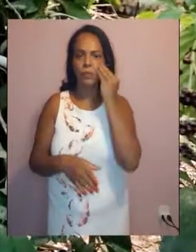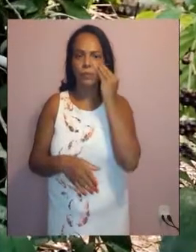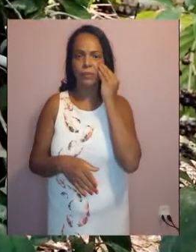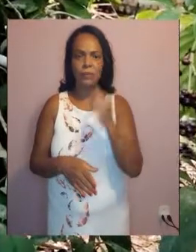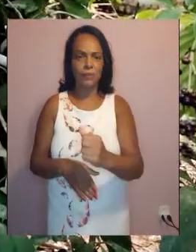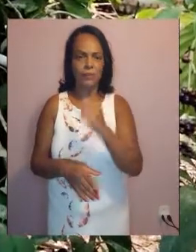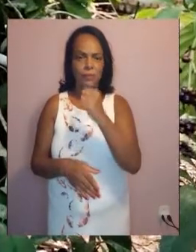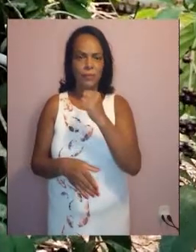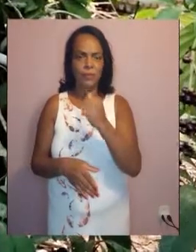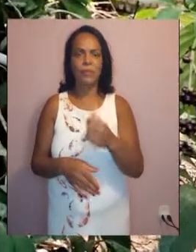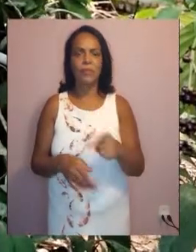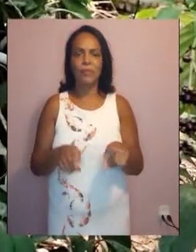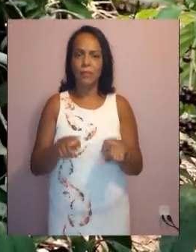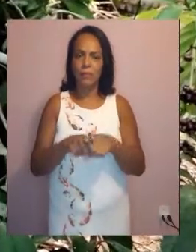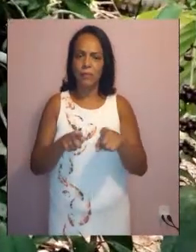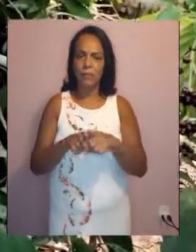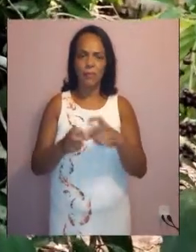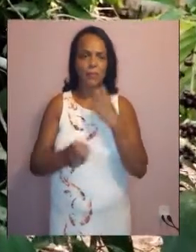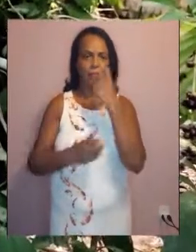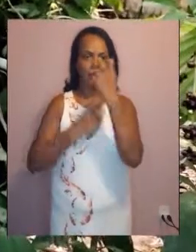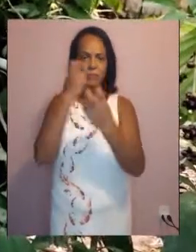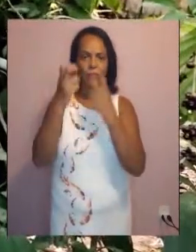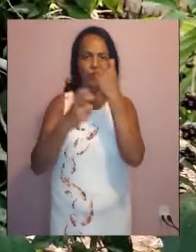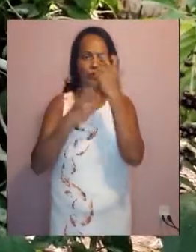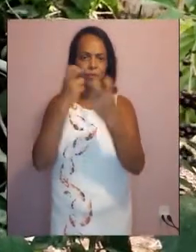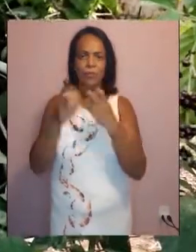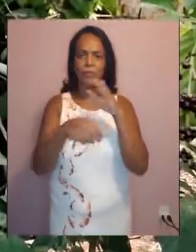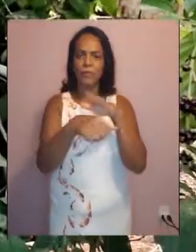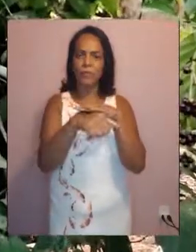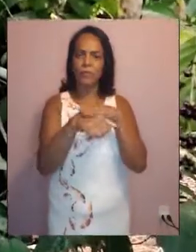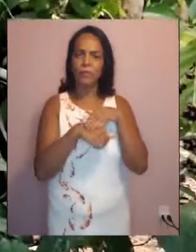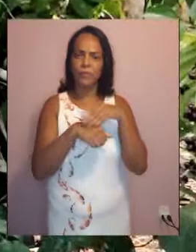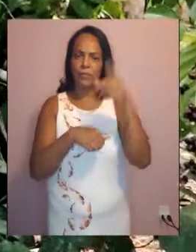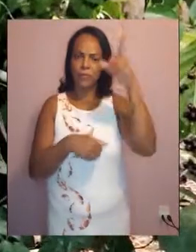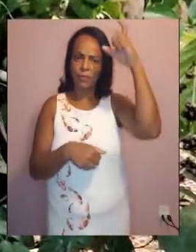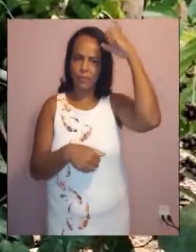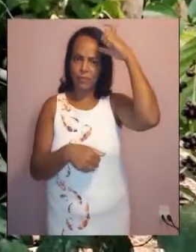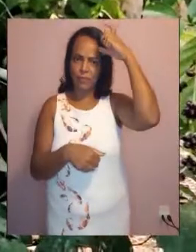pelo demônio. Ele gritou. E aí,